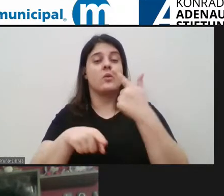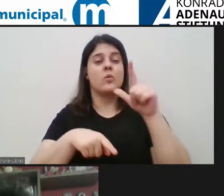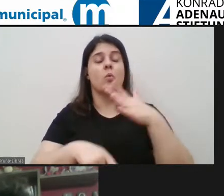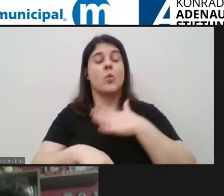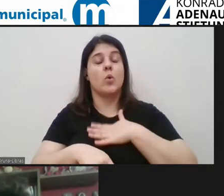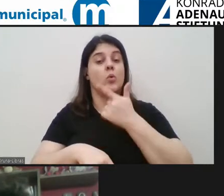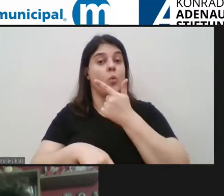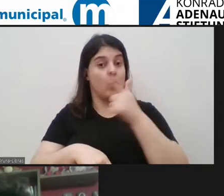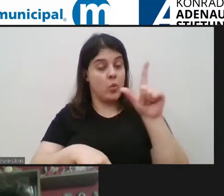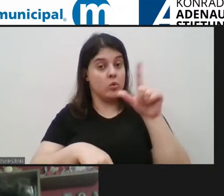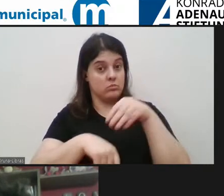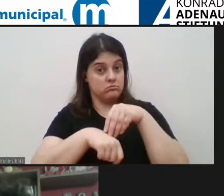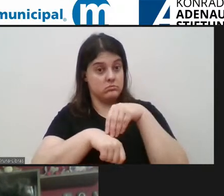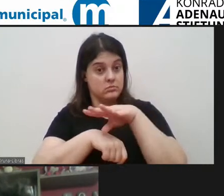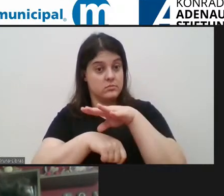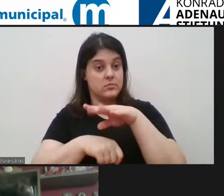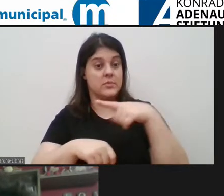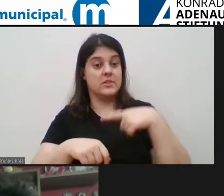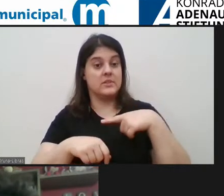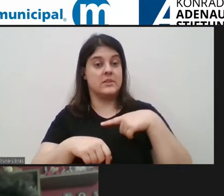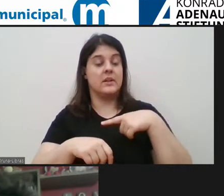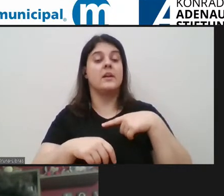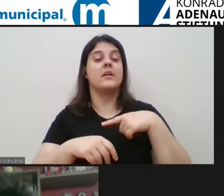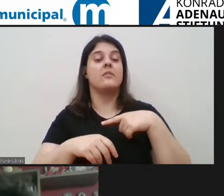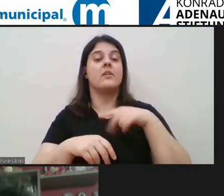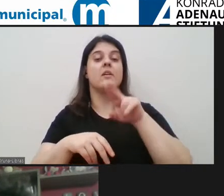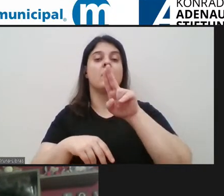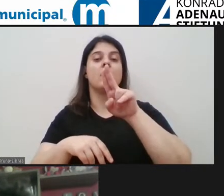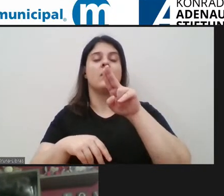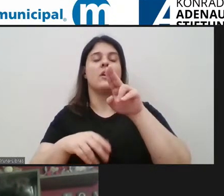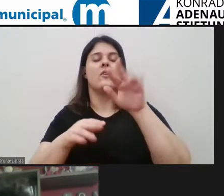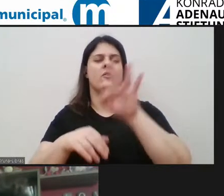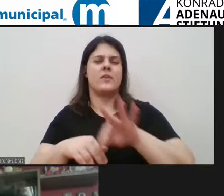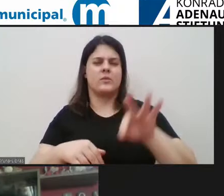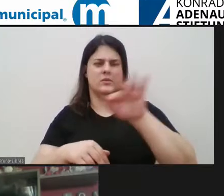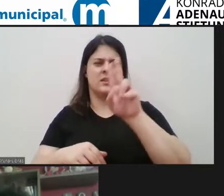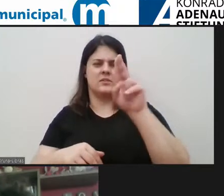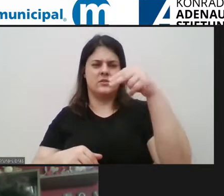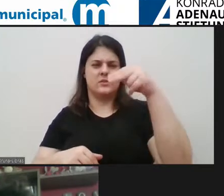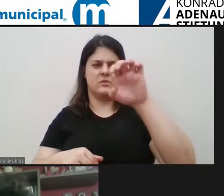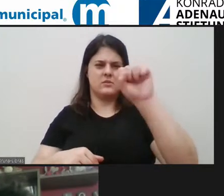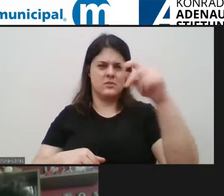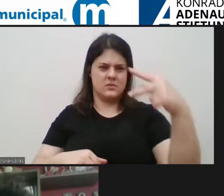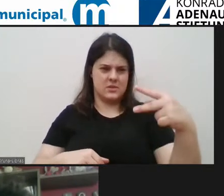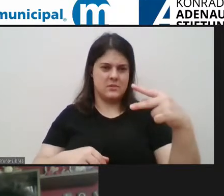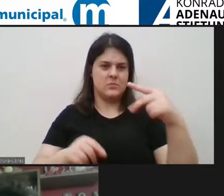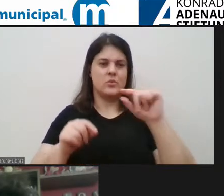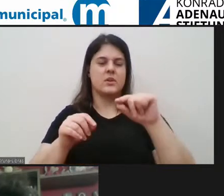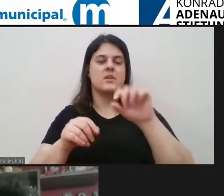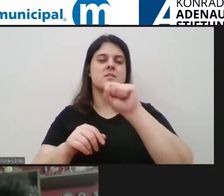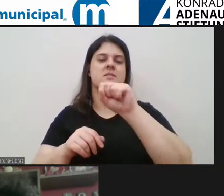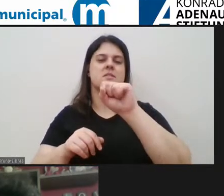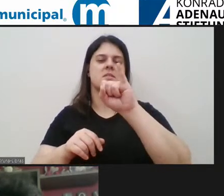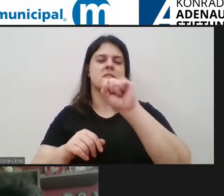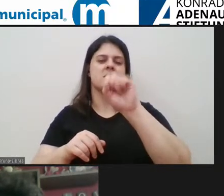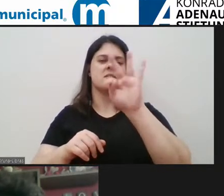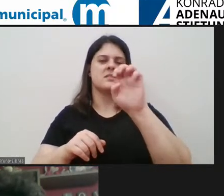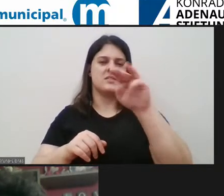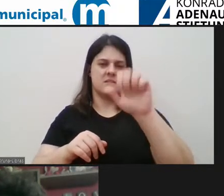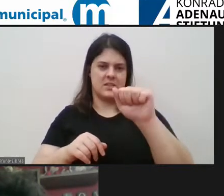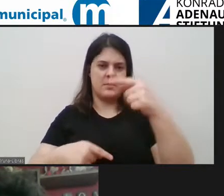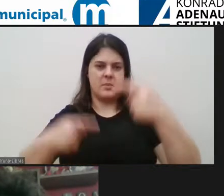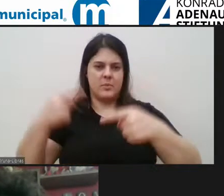gosto de indicar um que é um livro foi editado pela Editora da Unesp com acorde que eu gosto muito que é o sistema político brasileiro uma introdução